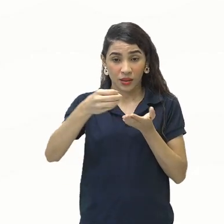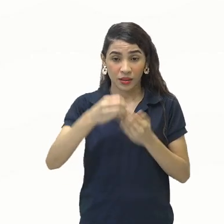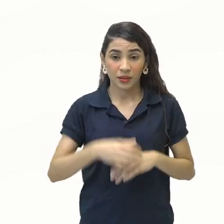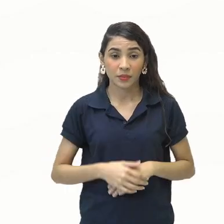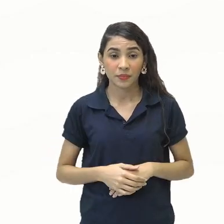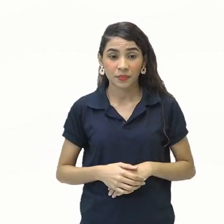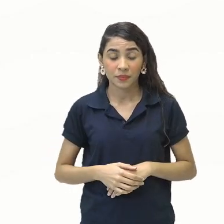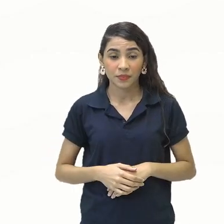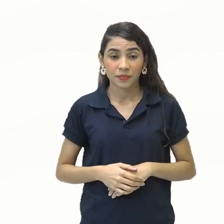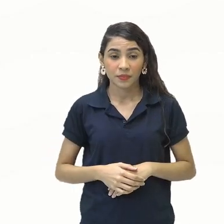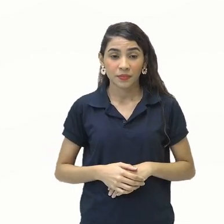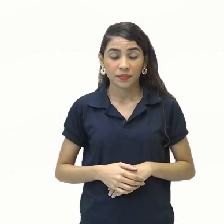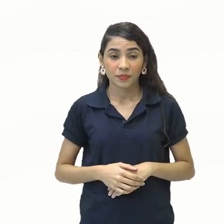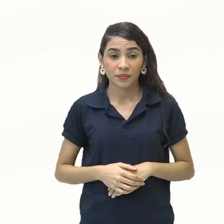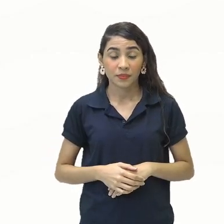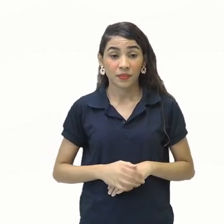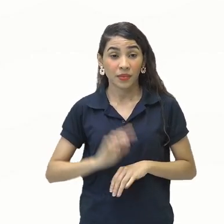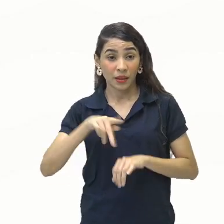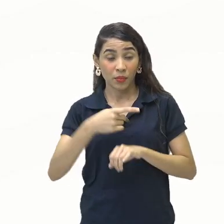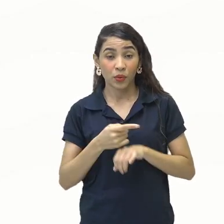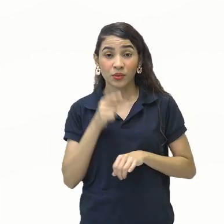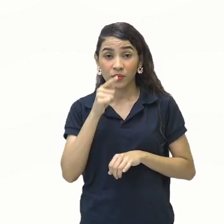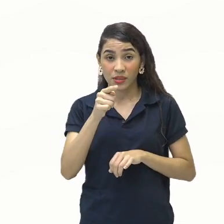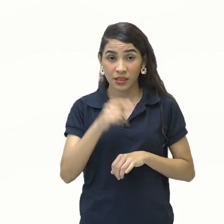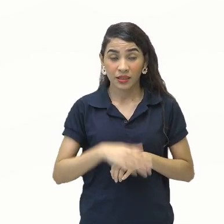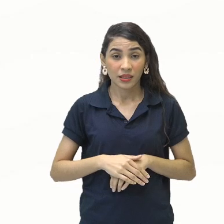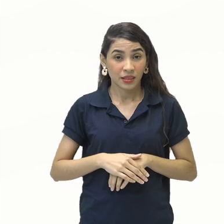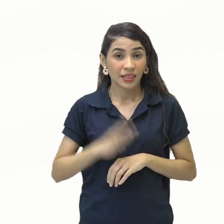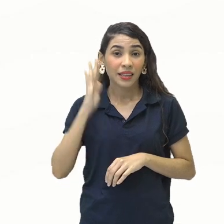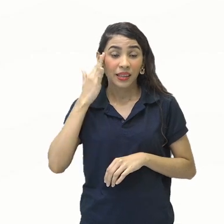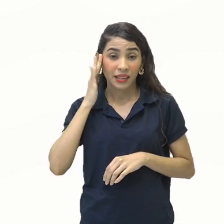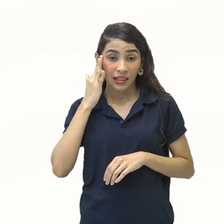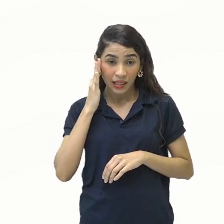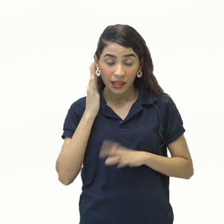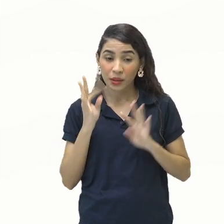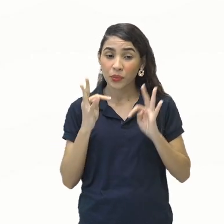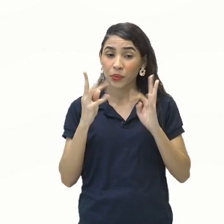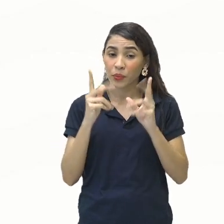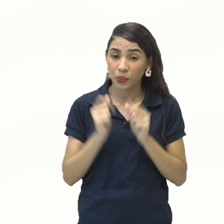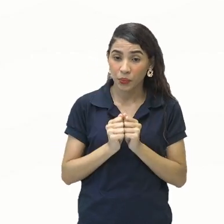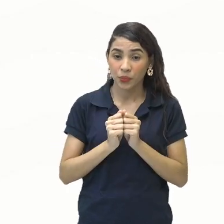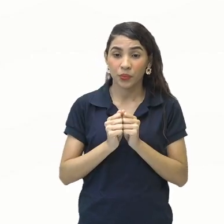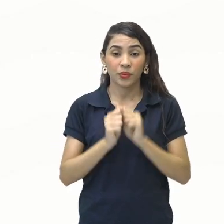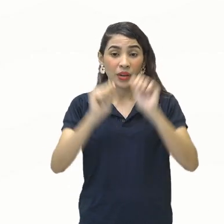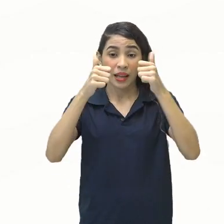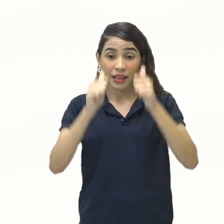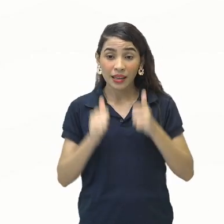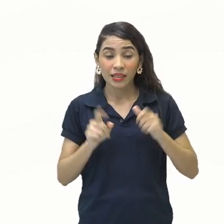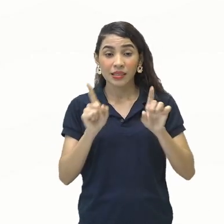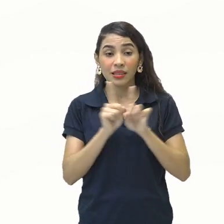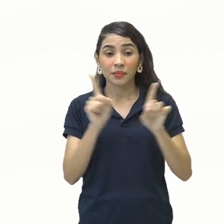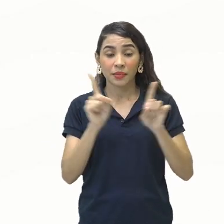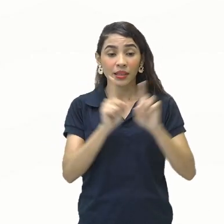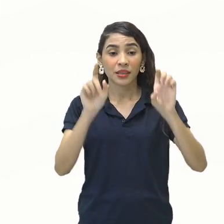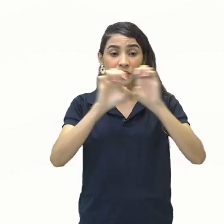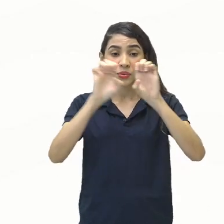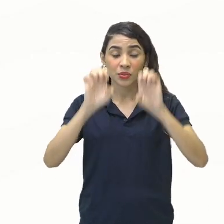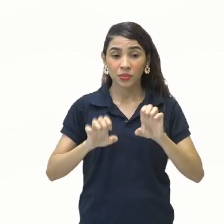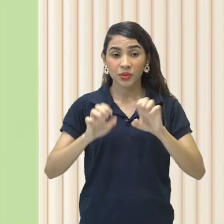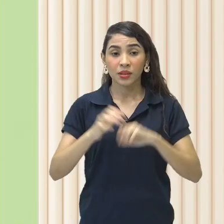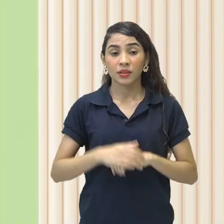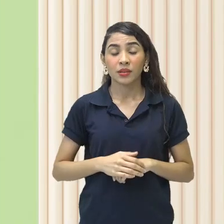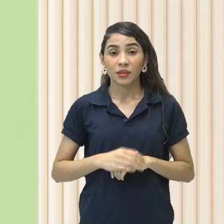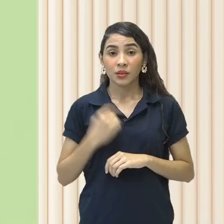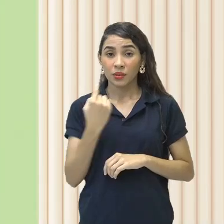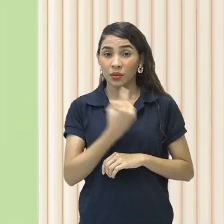tá? Depois que você souber de tudo isso, quando a gente analisa também estruturas,